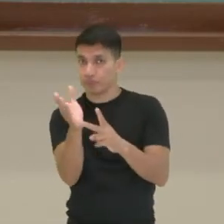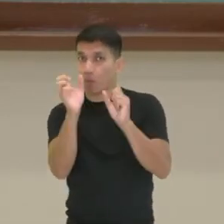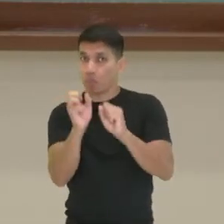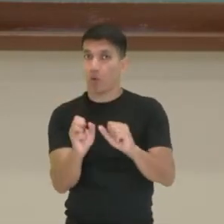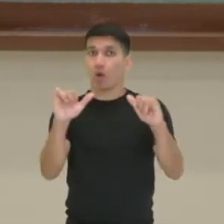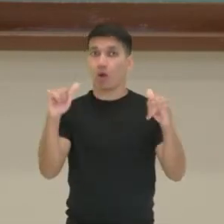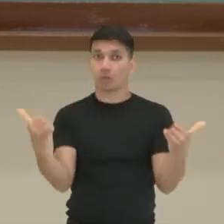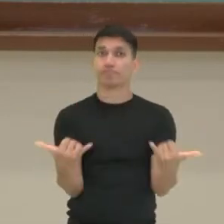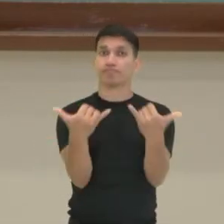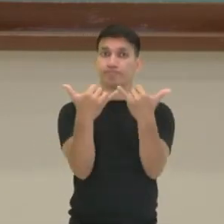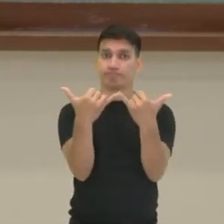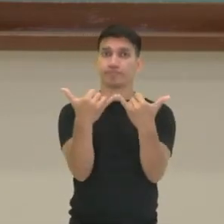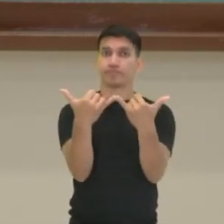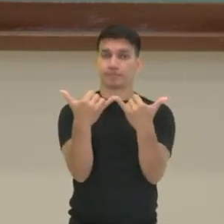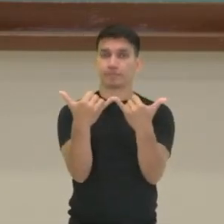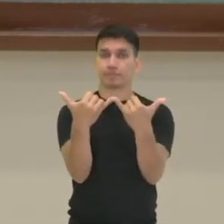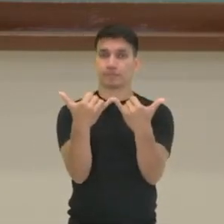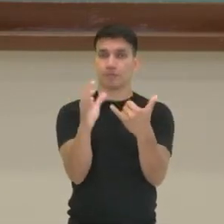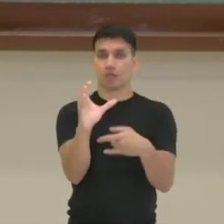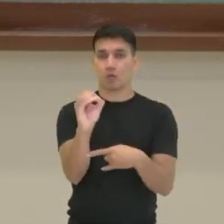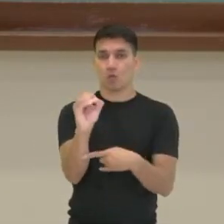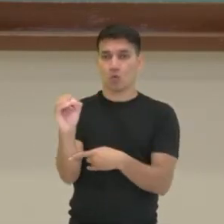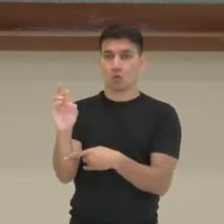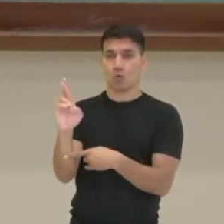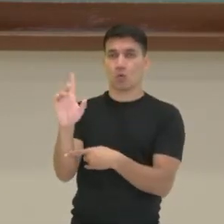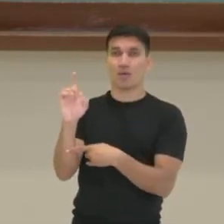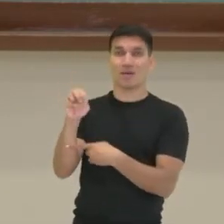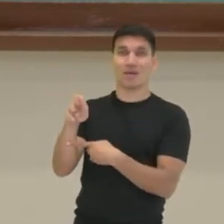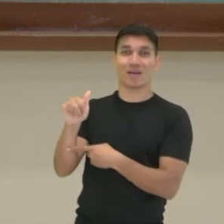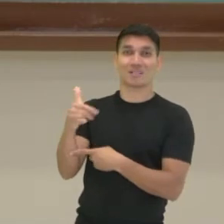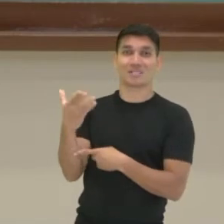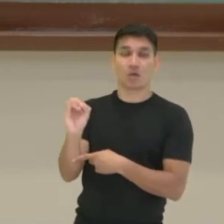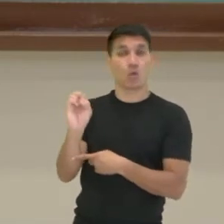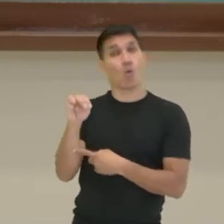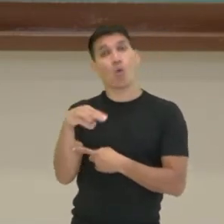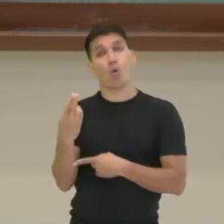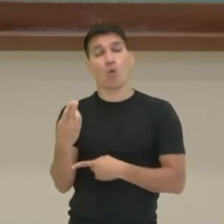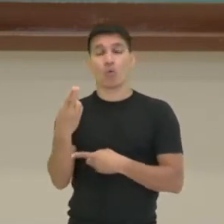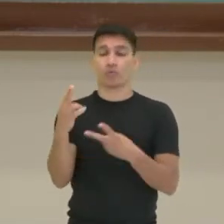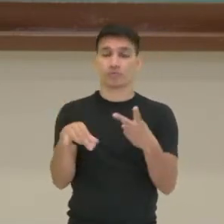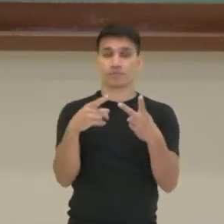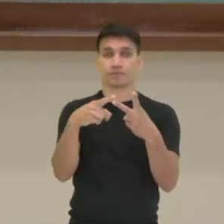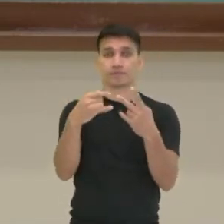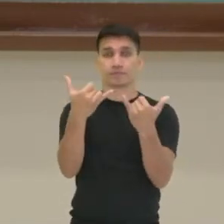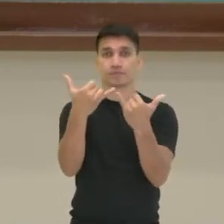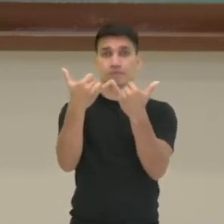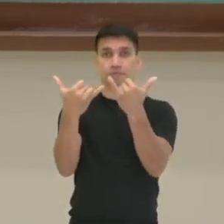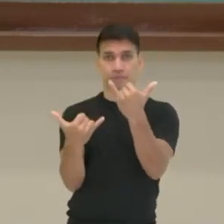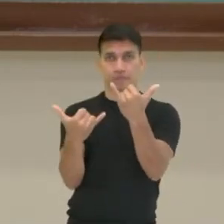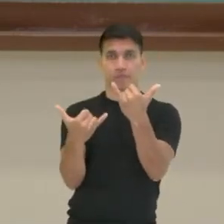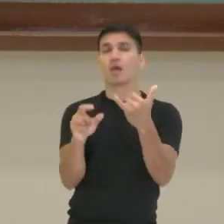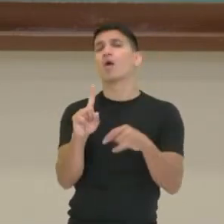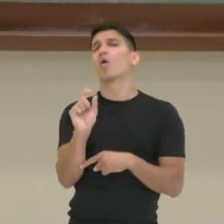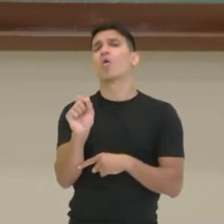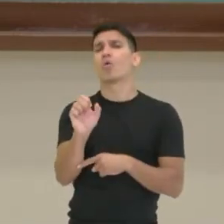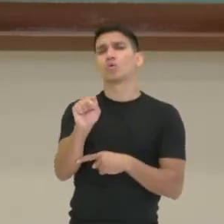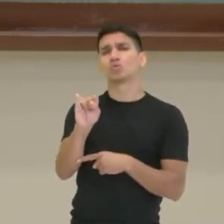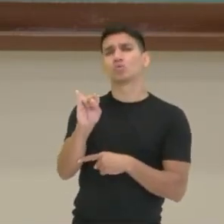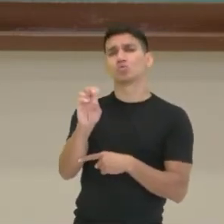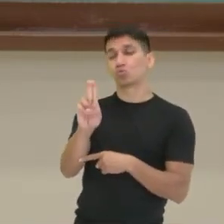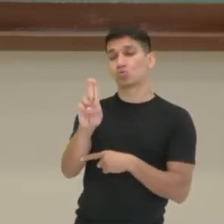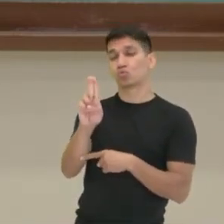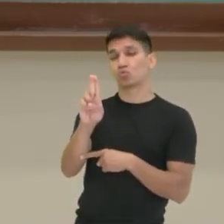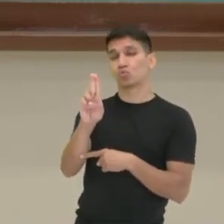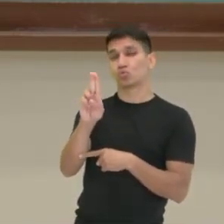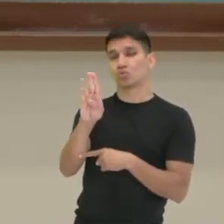tanto o período composto por coordenação como por subordinação. Quando eu falo de coordenação, eu